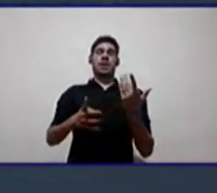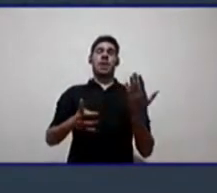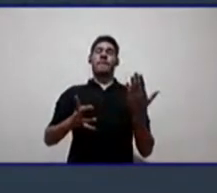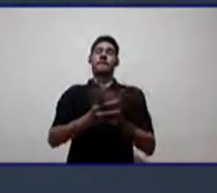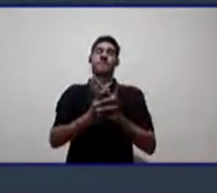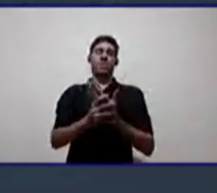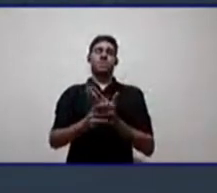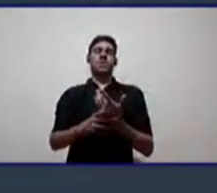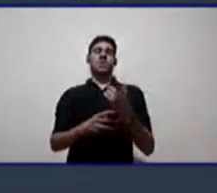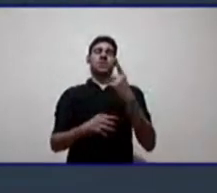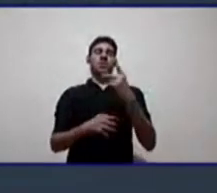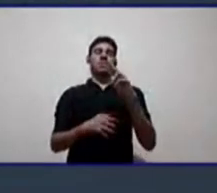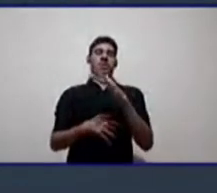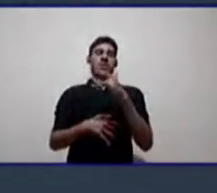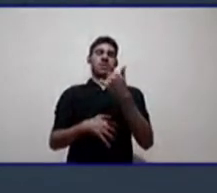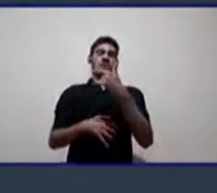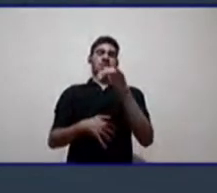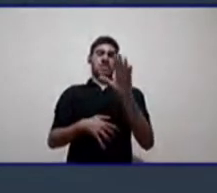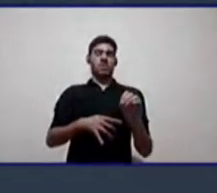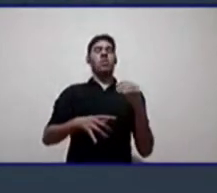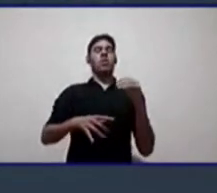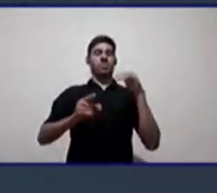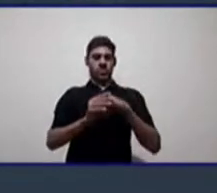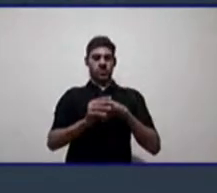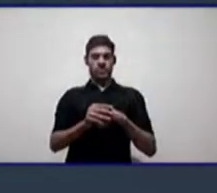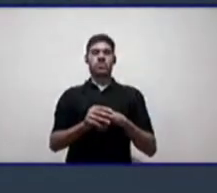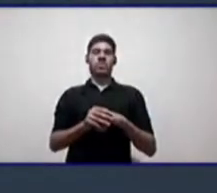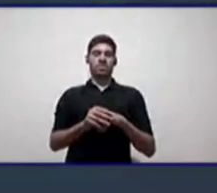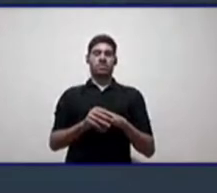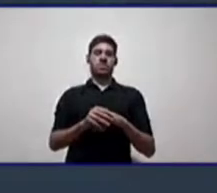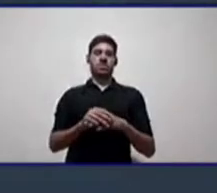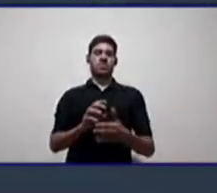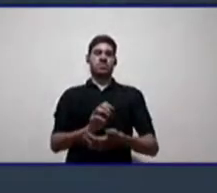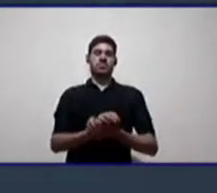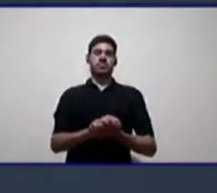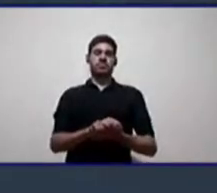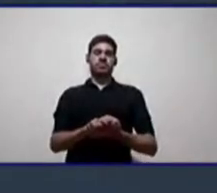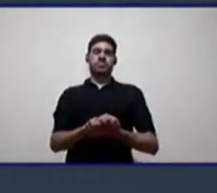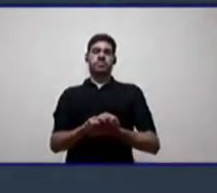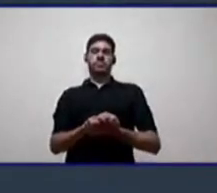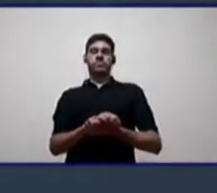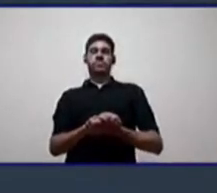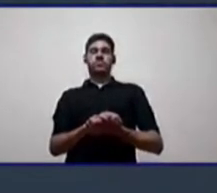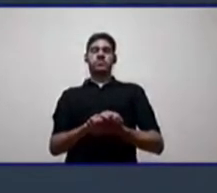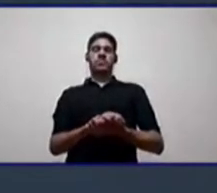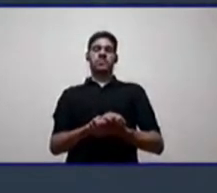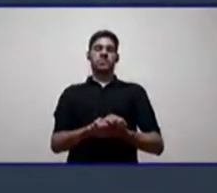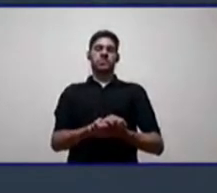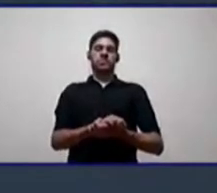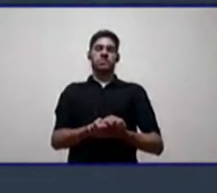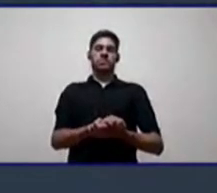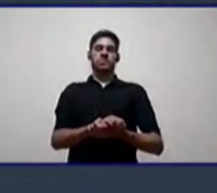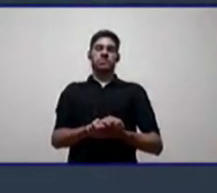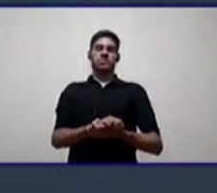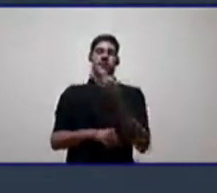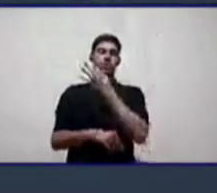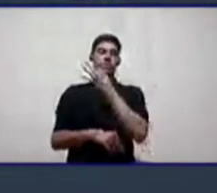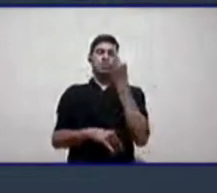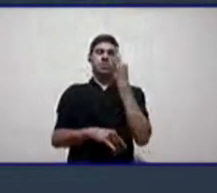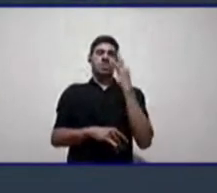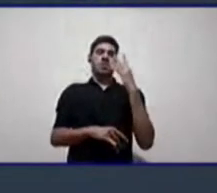prescrição. É como voto na questão de ordem, eminente presidente. Muito obrigado, ministro Tarcísio. Vou colher o